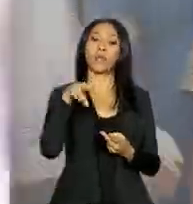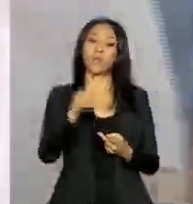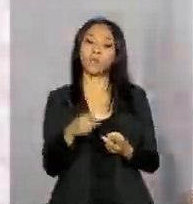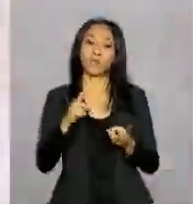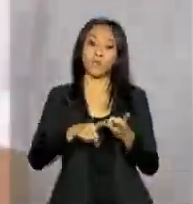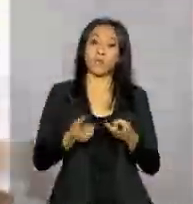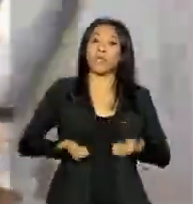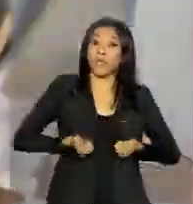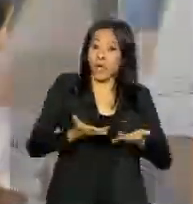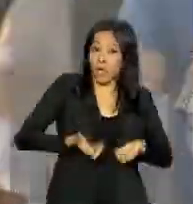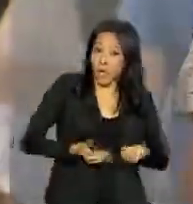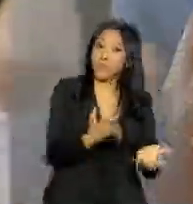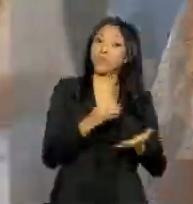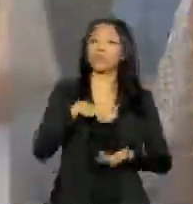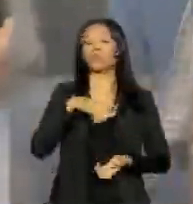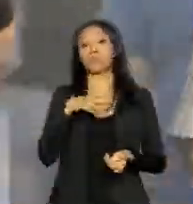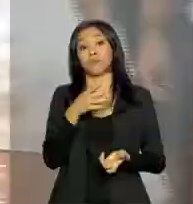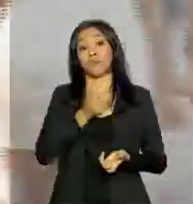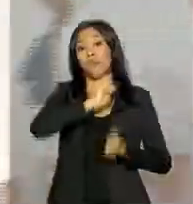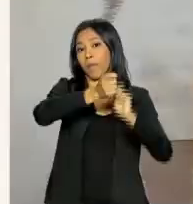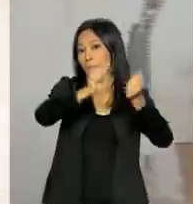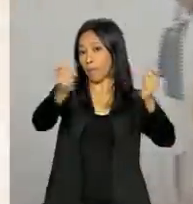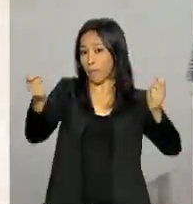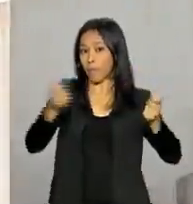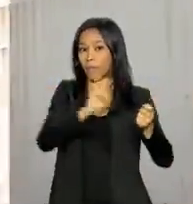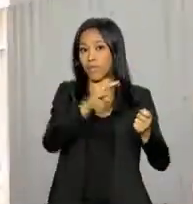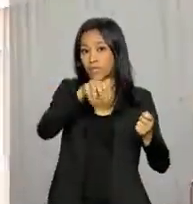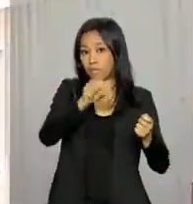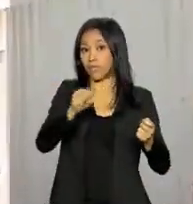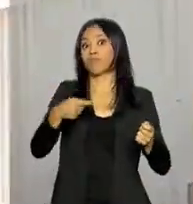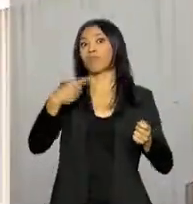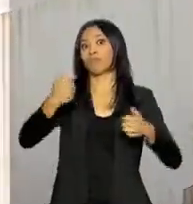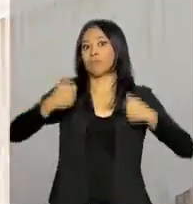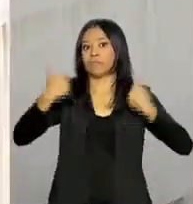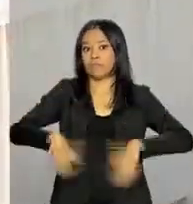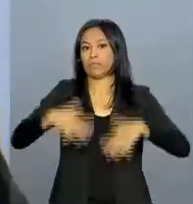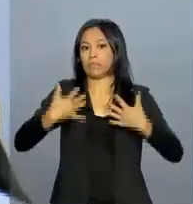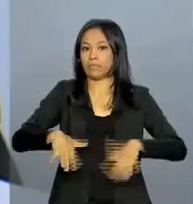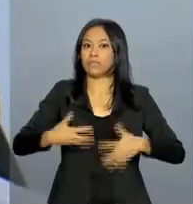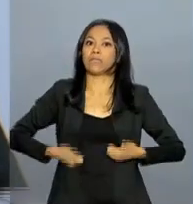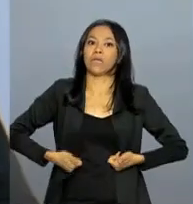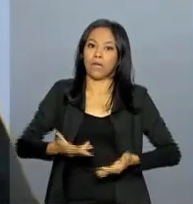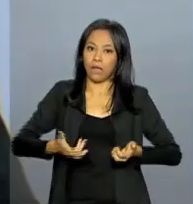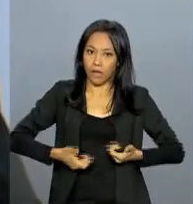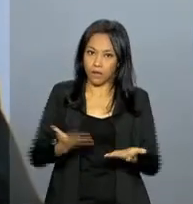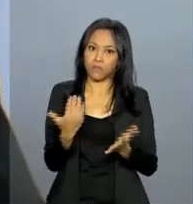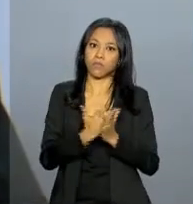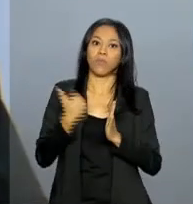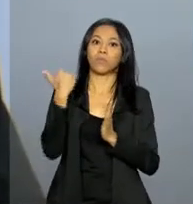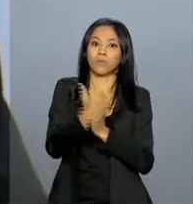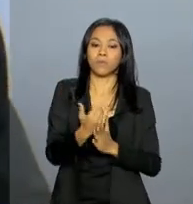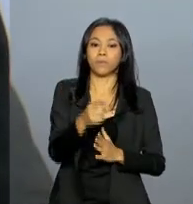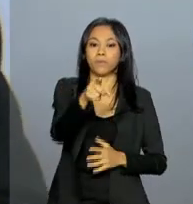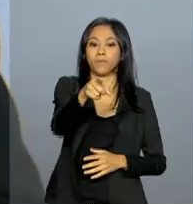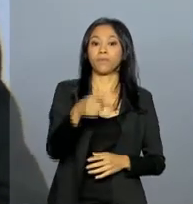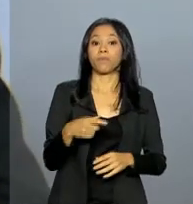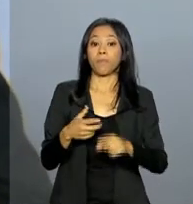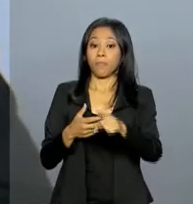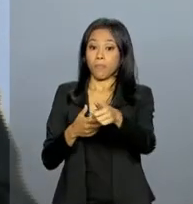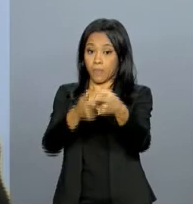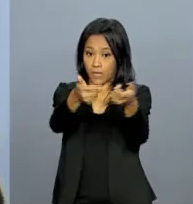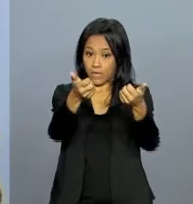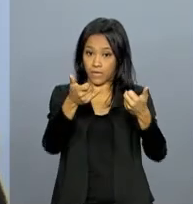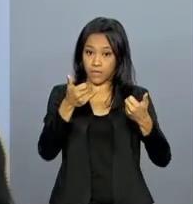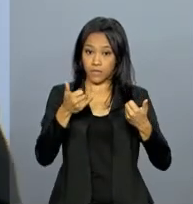foram as principais despesas que causar um déficit da seguridade social da onde veio o aumento aumento basicamente foi dada